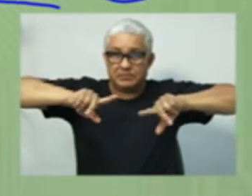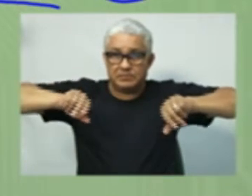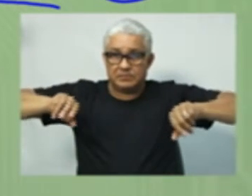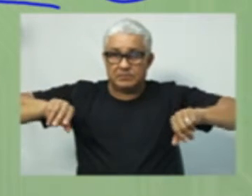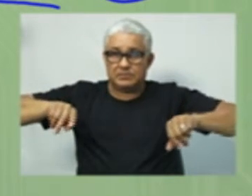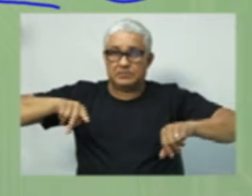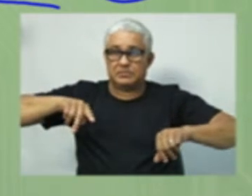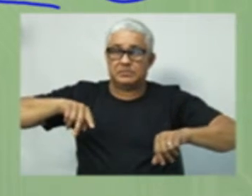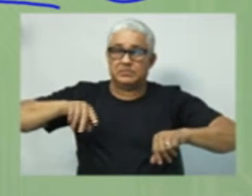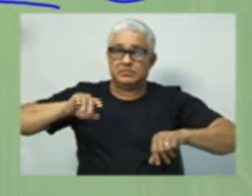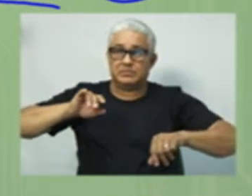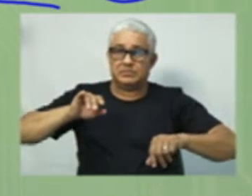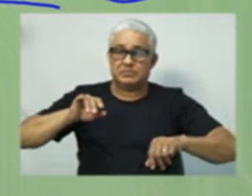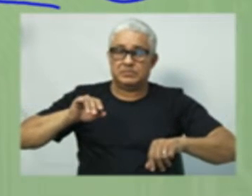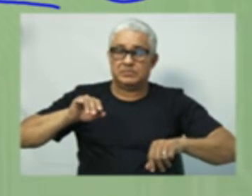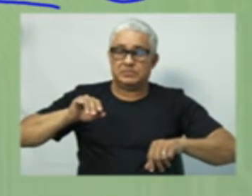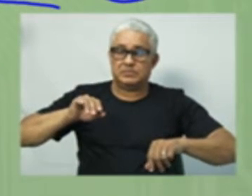Brasil